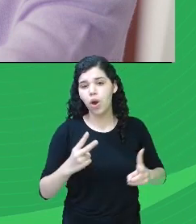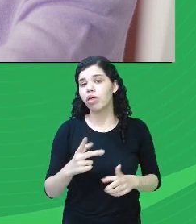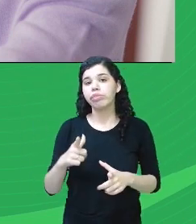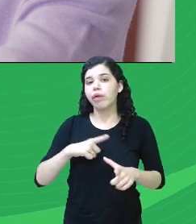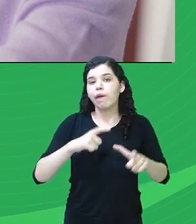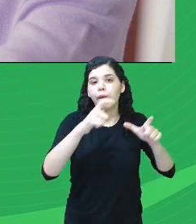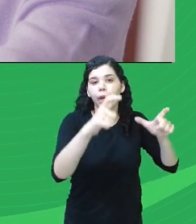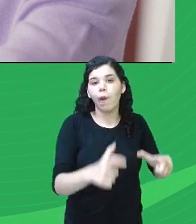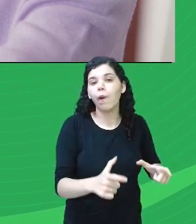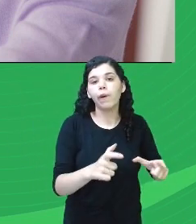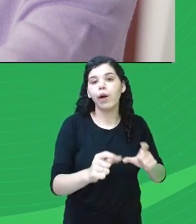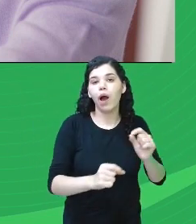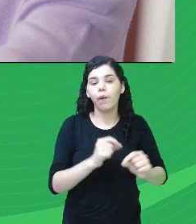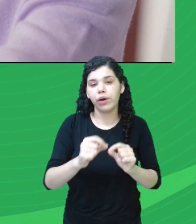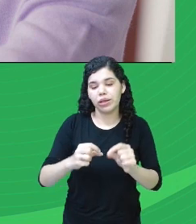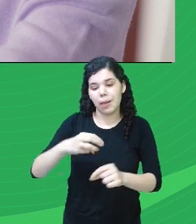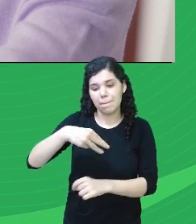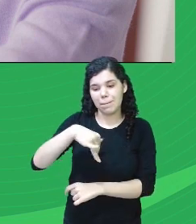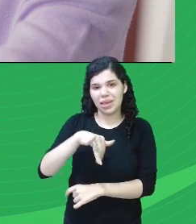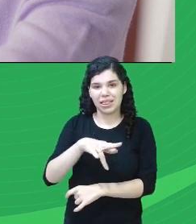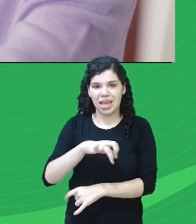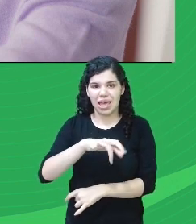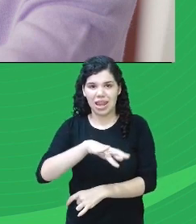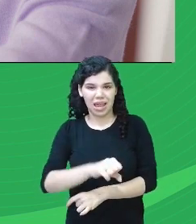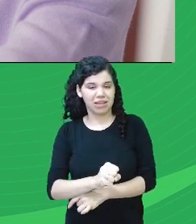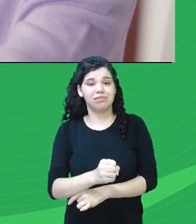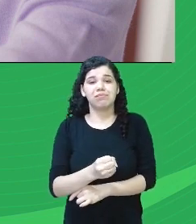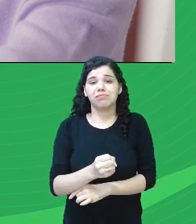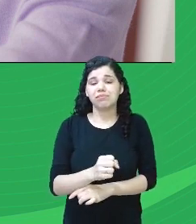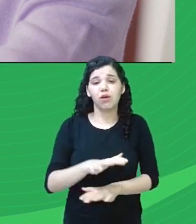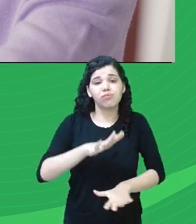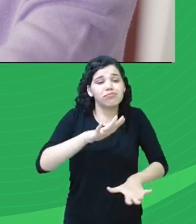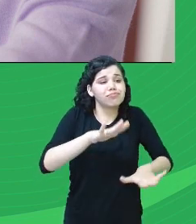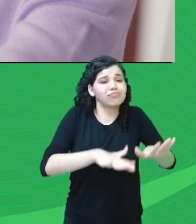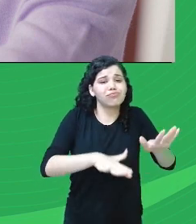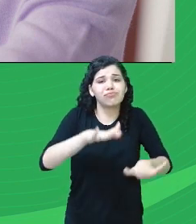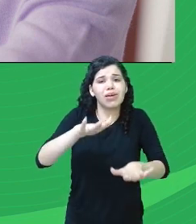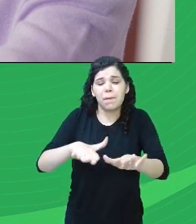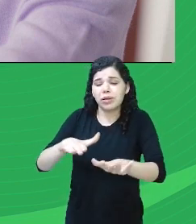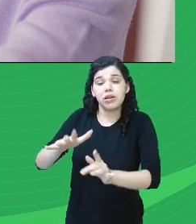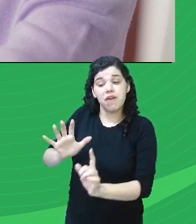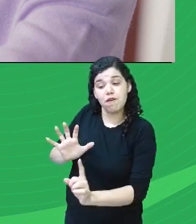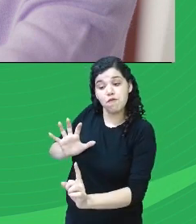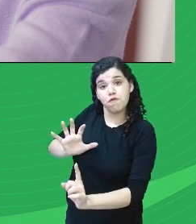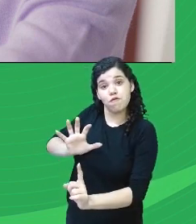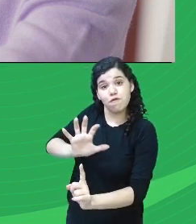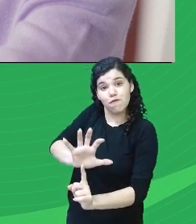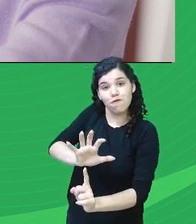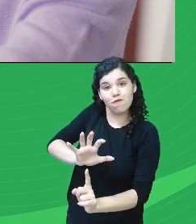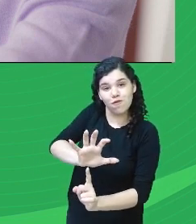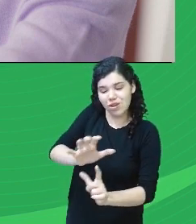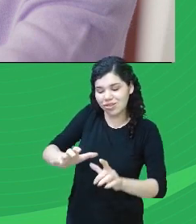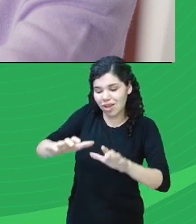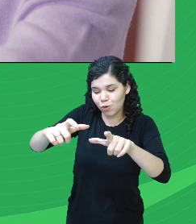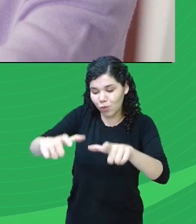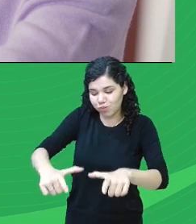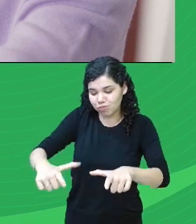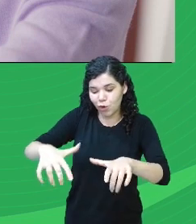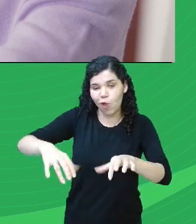onde existem mais minerais. Então, tudo isso vai determinar a qualidade e